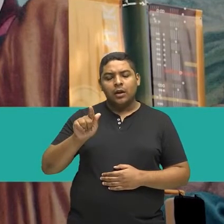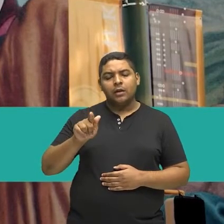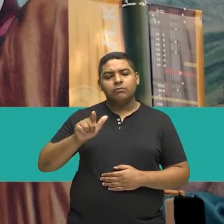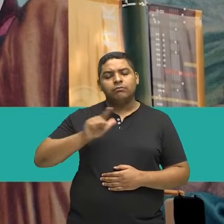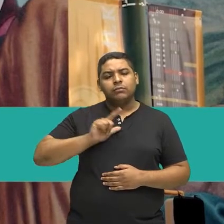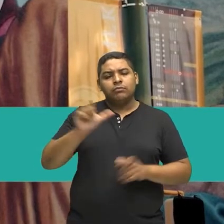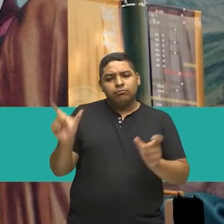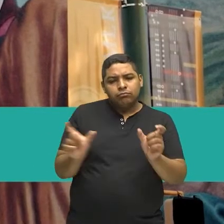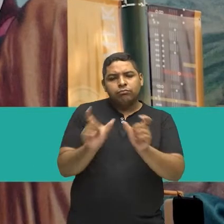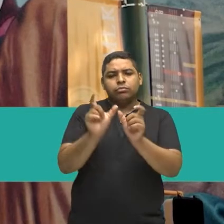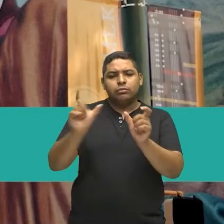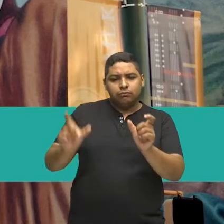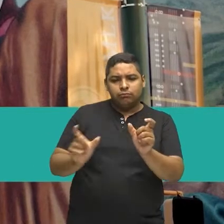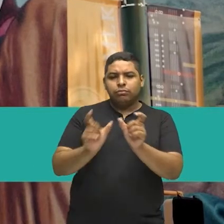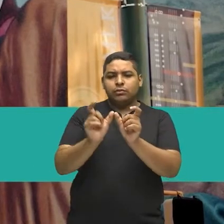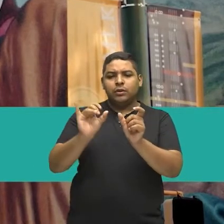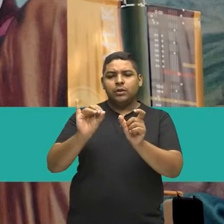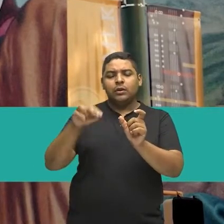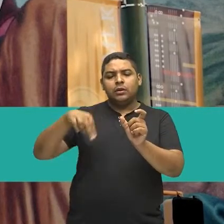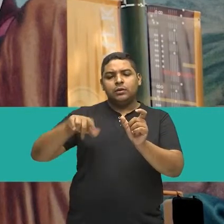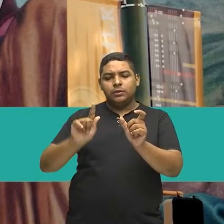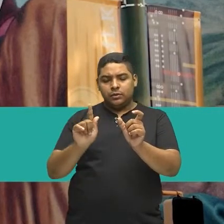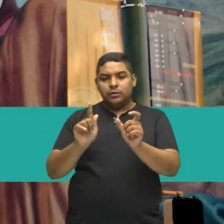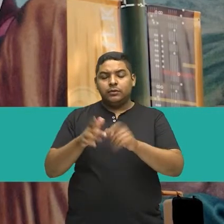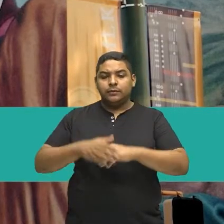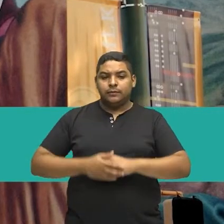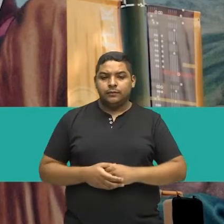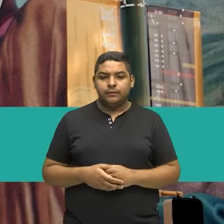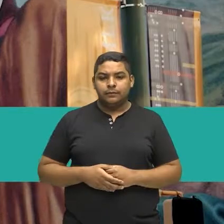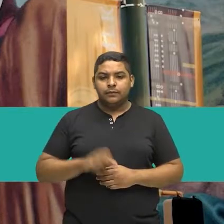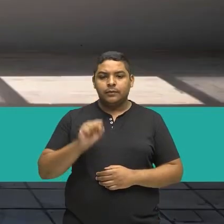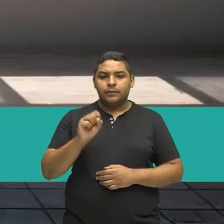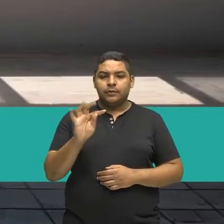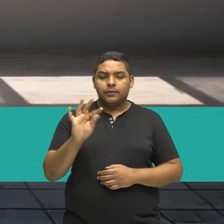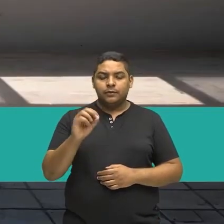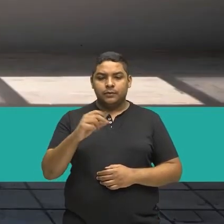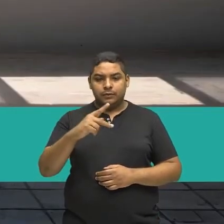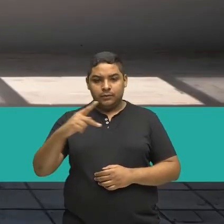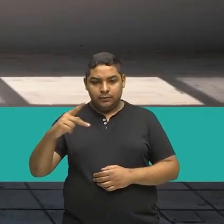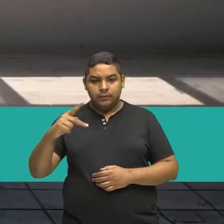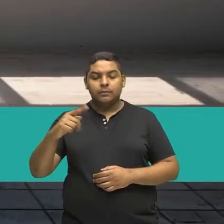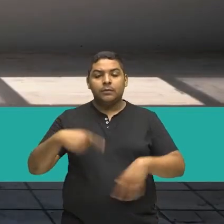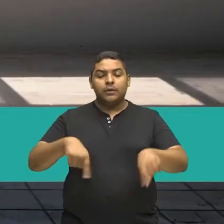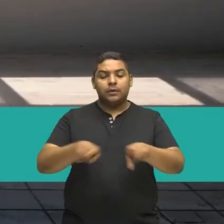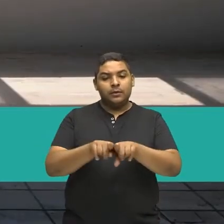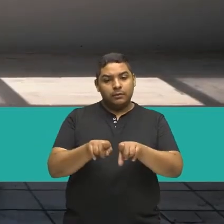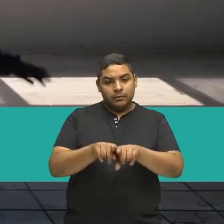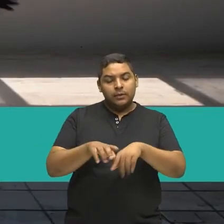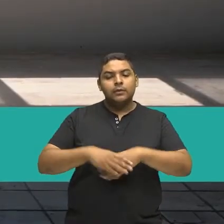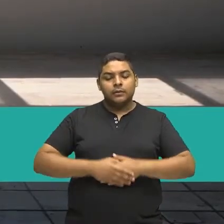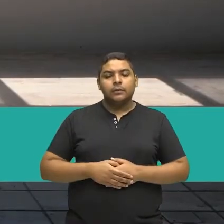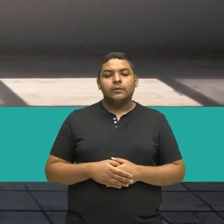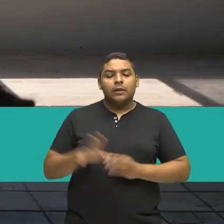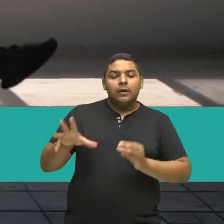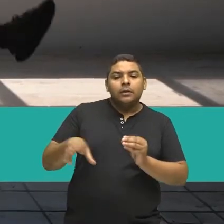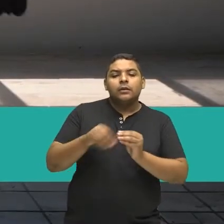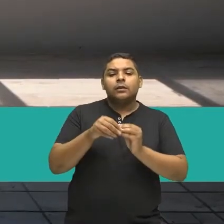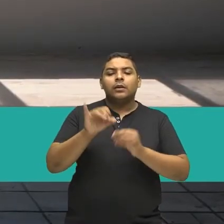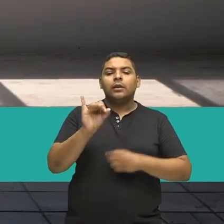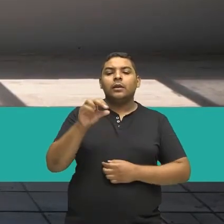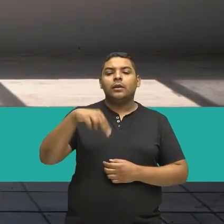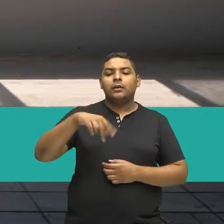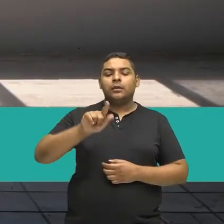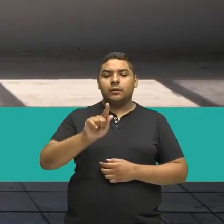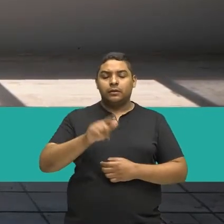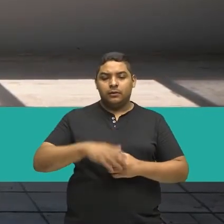mais um N seguido do ing. Olha aí o stop, também ganhou mais um P, acrescido do ing. Palavras que terminam com